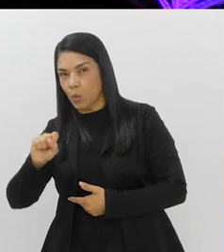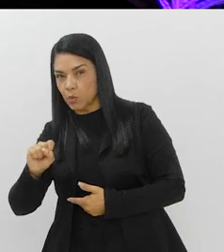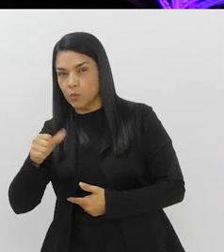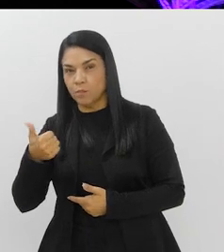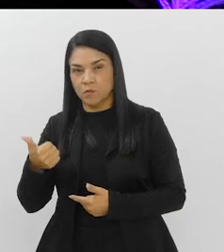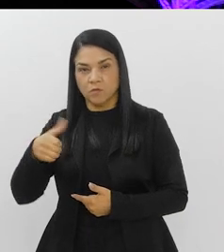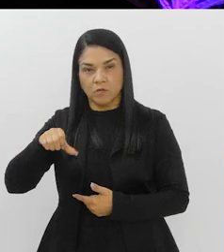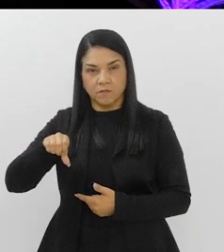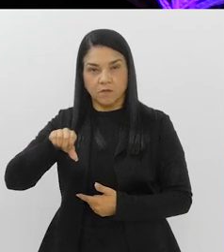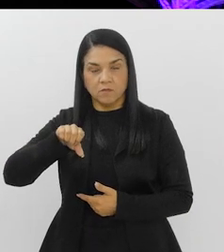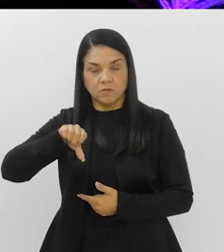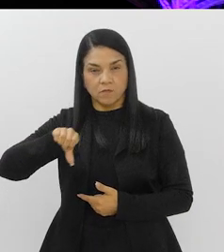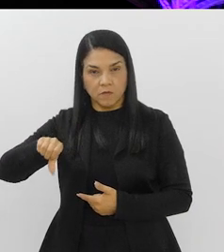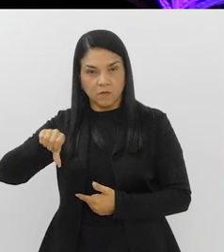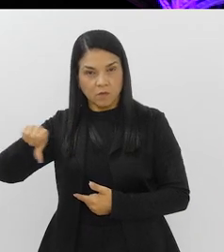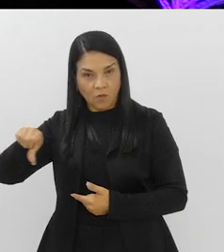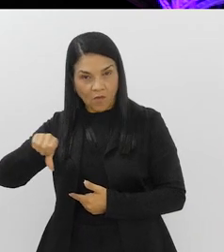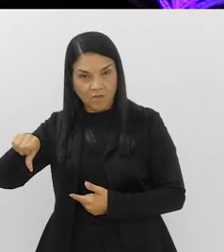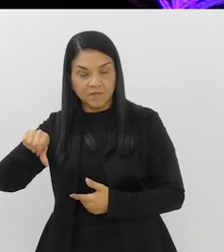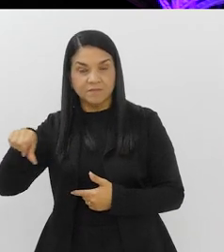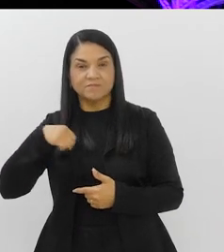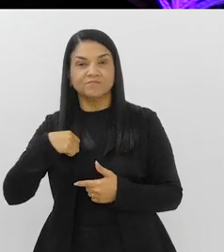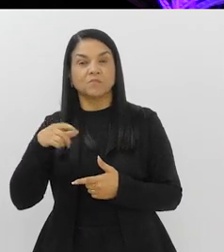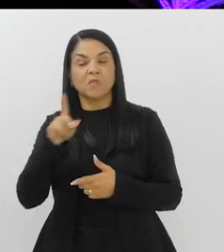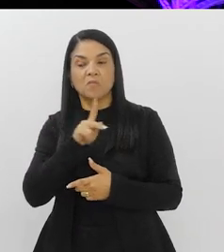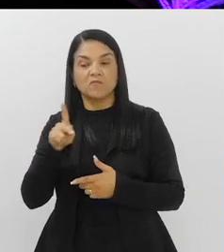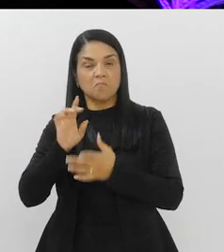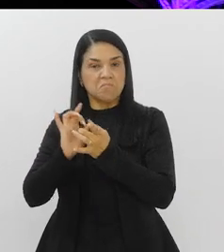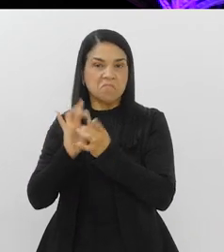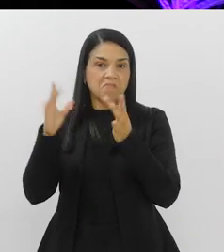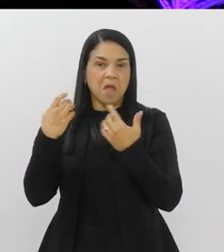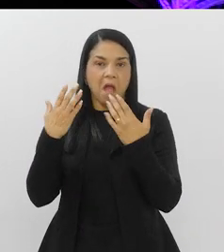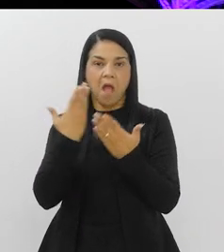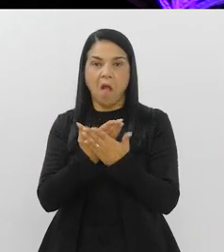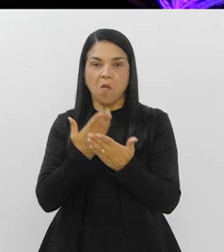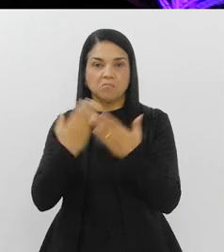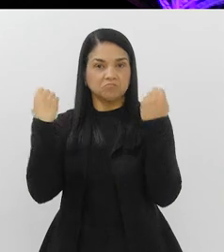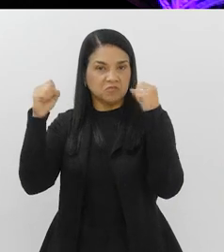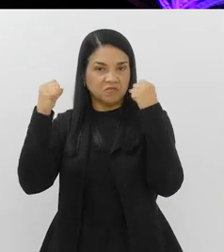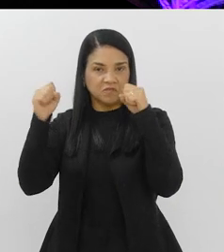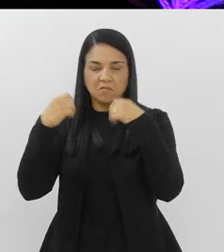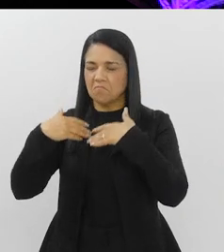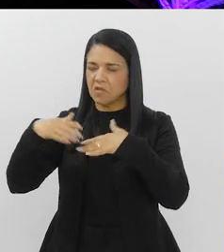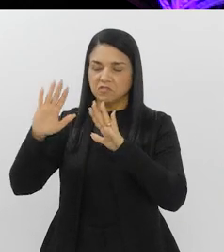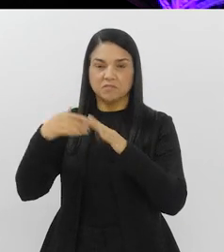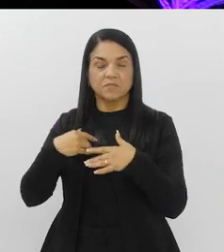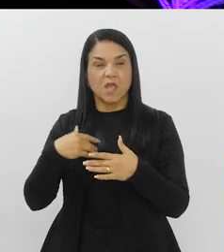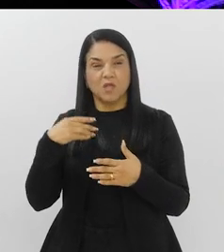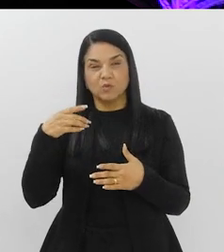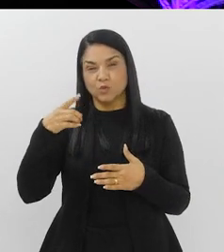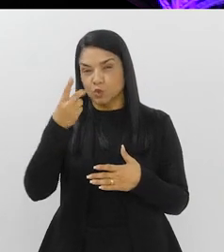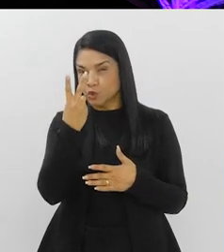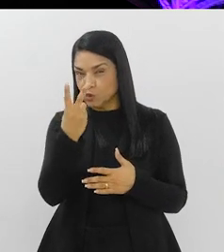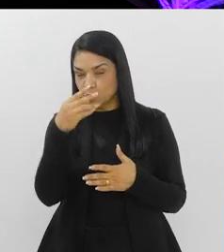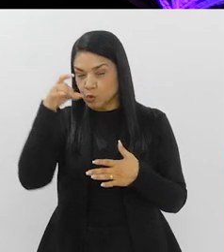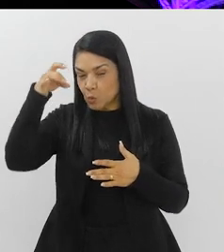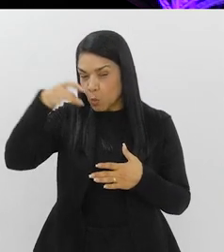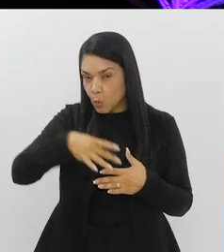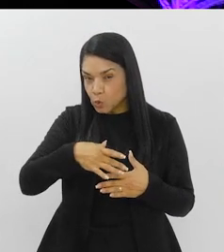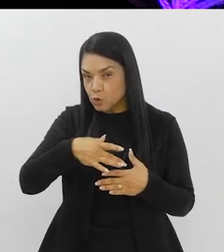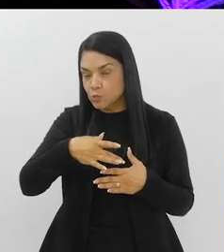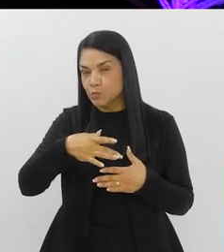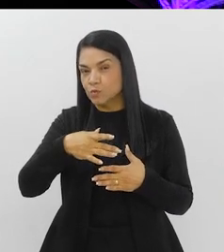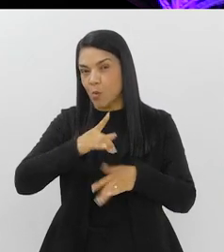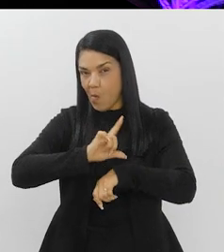eh o professor me liberava da aula de Educação Física era era e mas como era o último os dois últimos